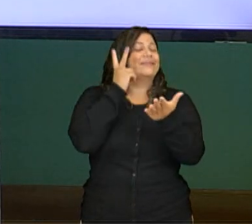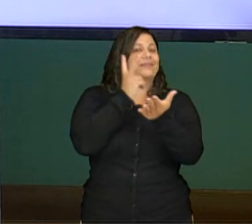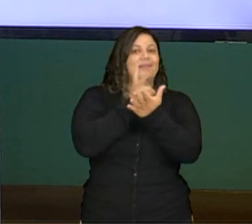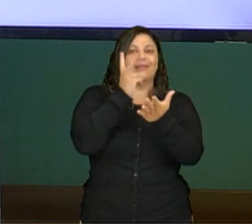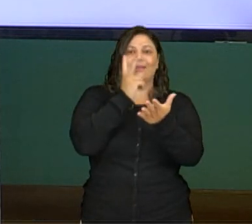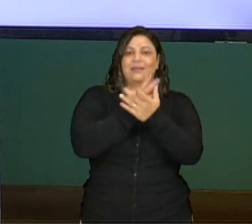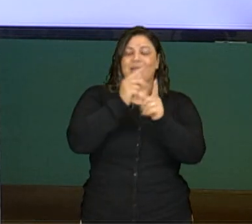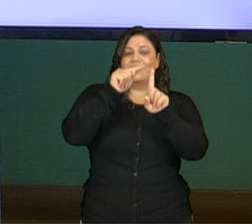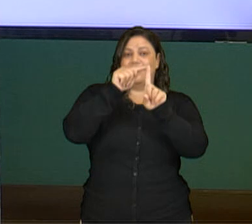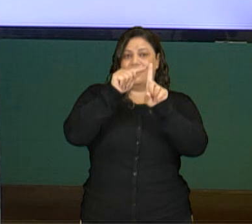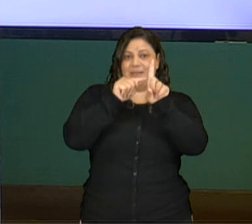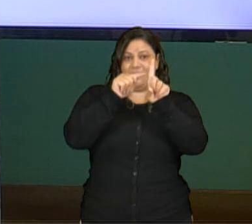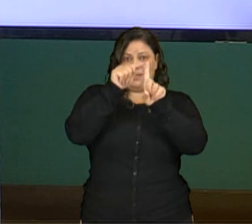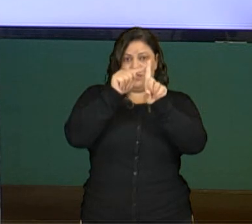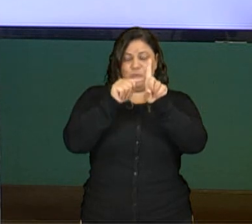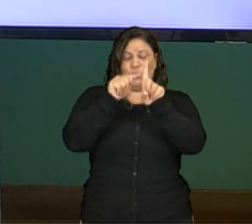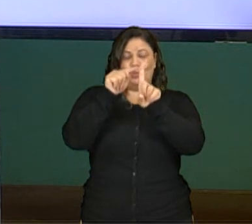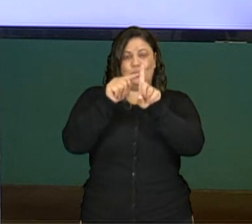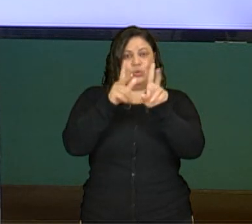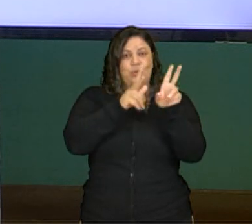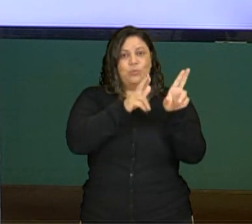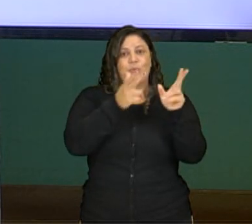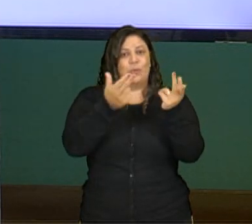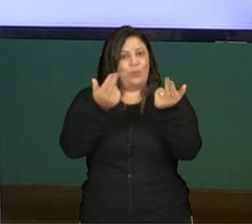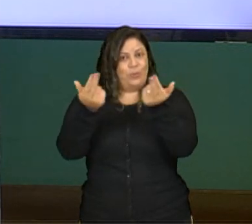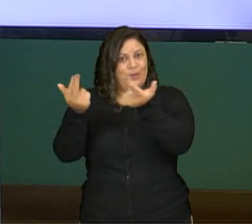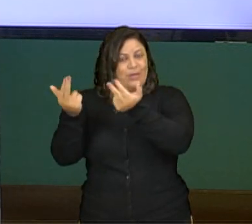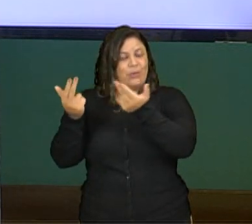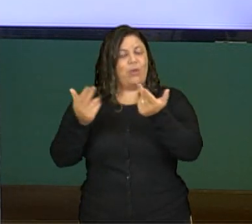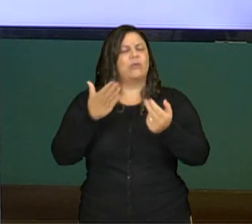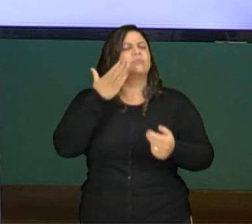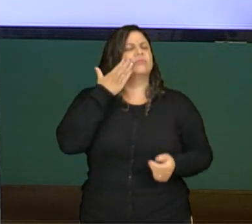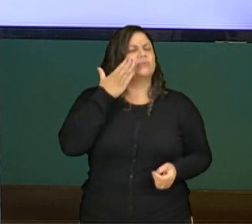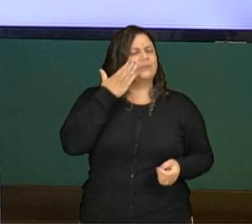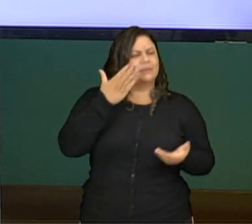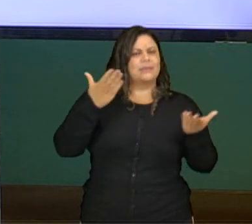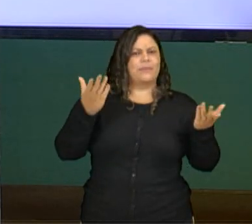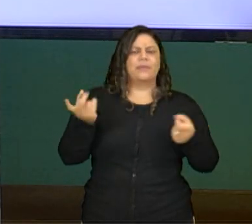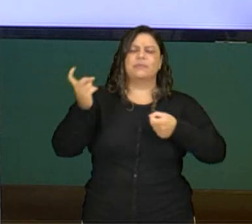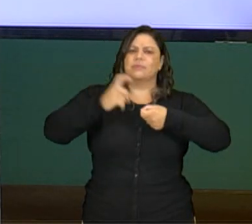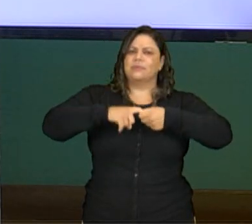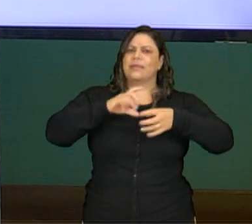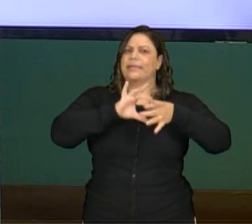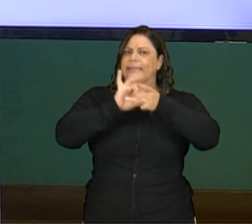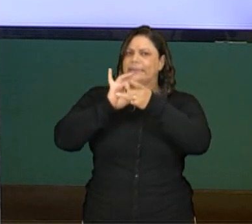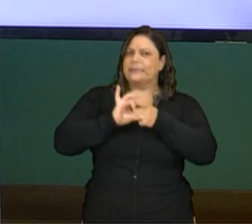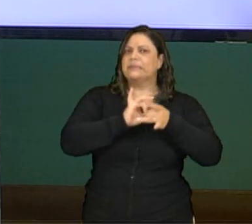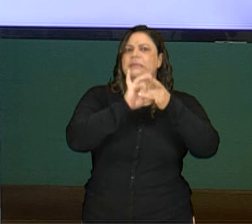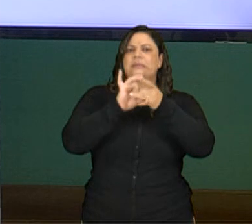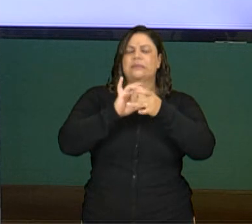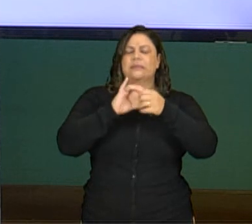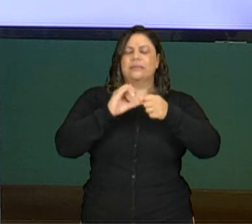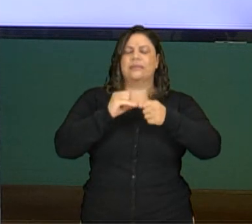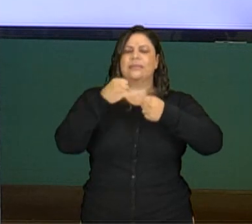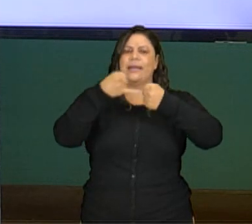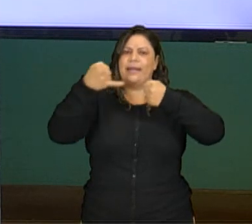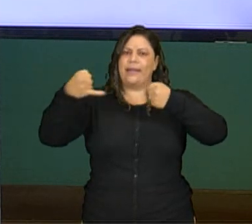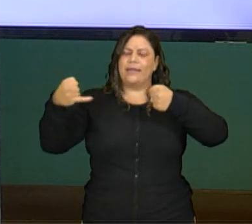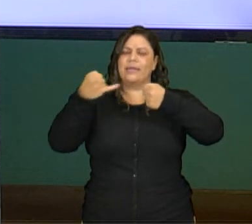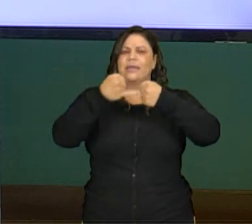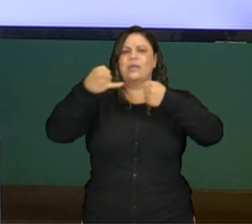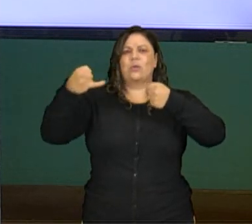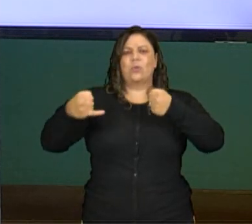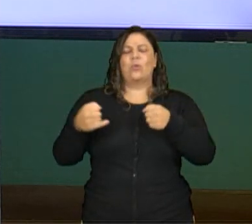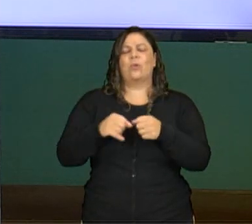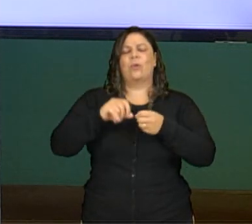mesmo tipo de ligação. Nós sabemos que existem alguns tipos de ligações químicas. Ligação iônica, ligação